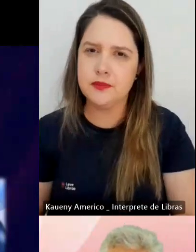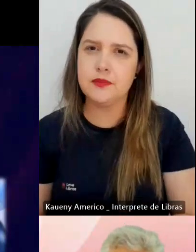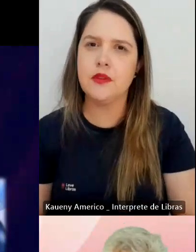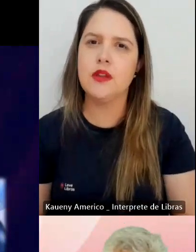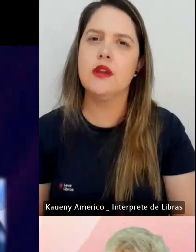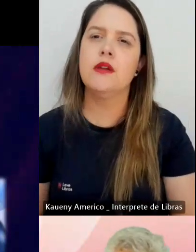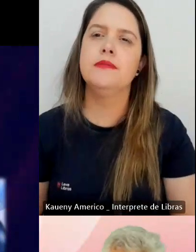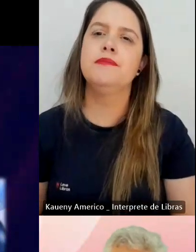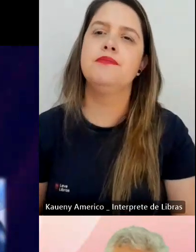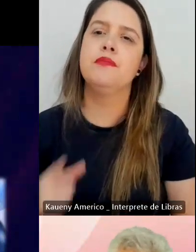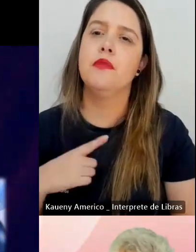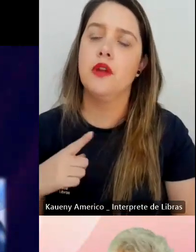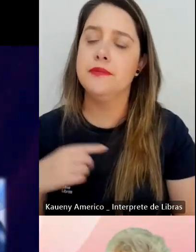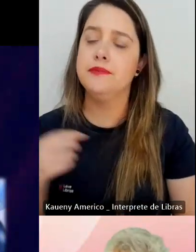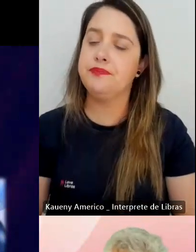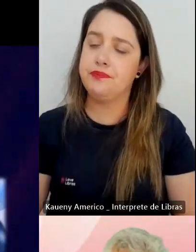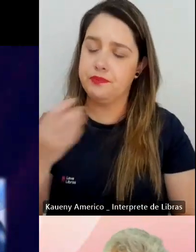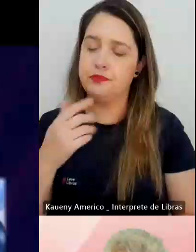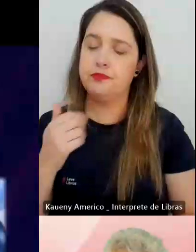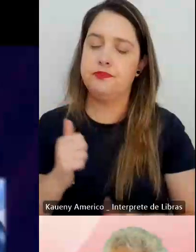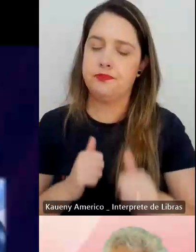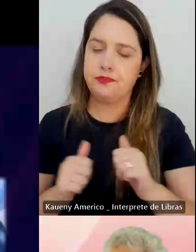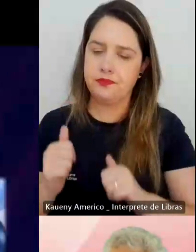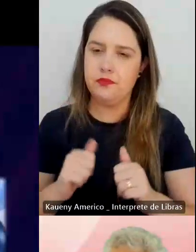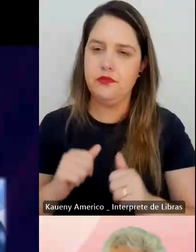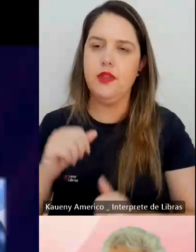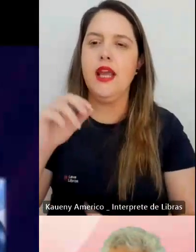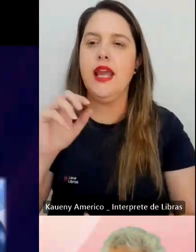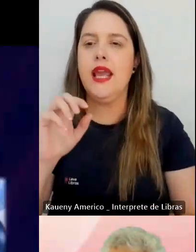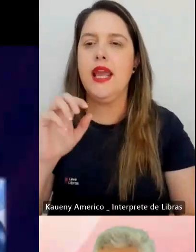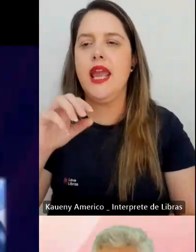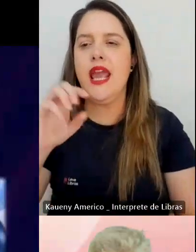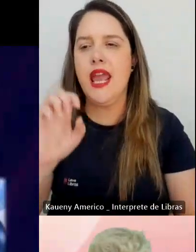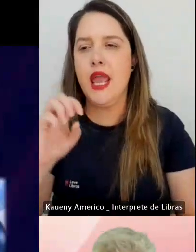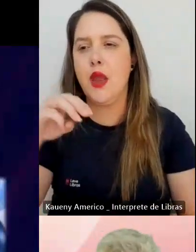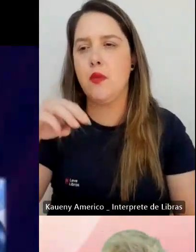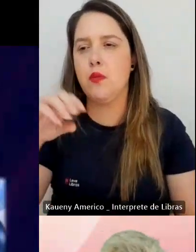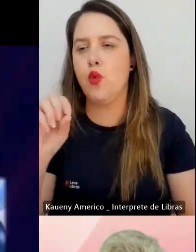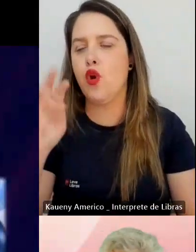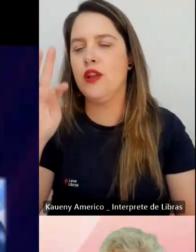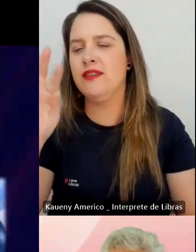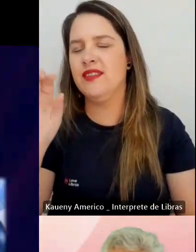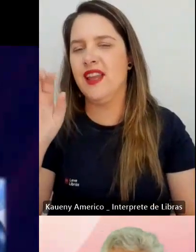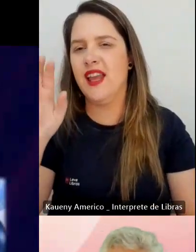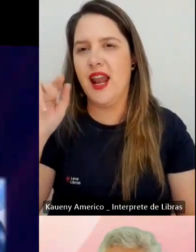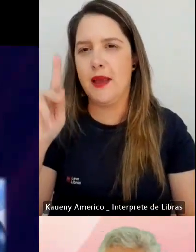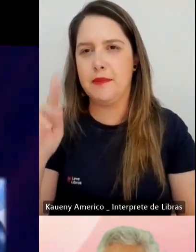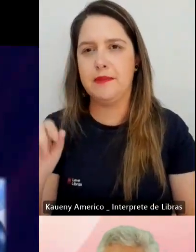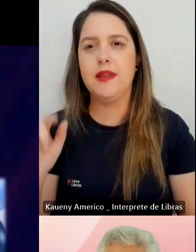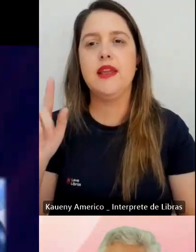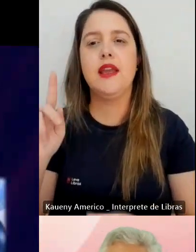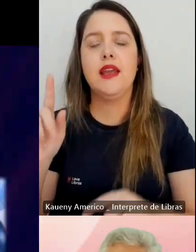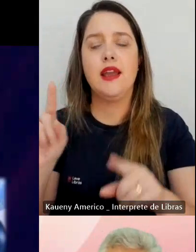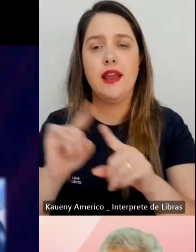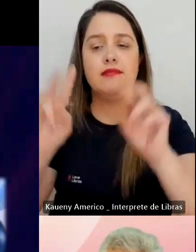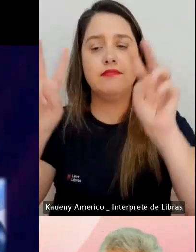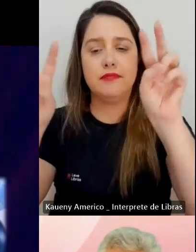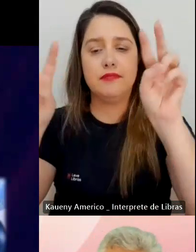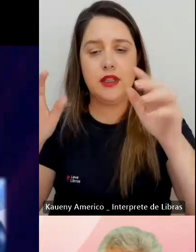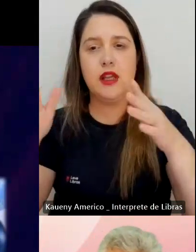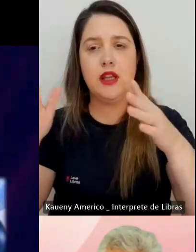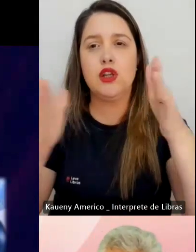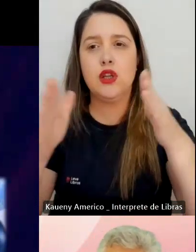novas perspectivas, a imunoterapia, que é esse serviço, entre aspas, dessa parte imunológica